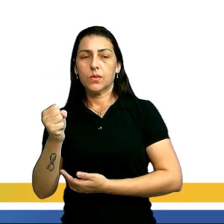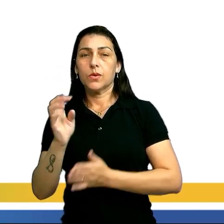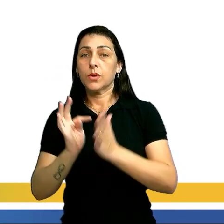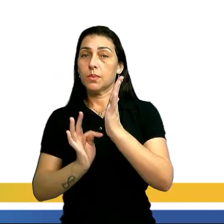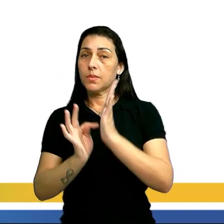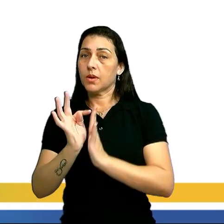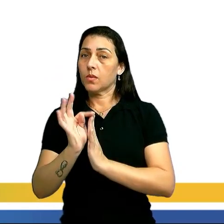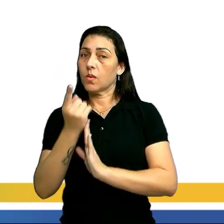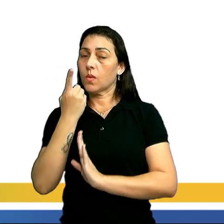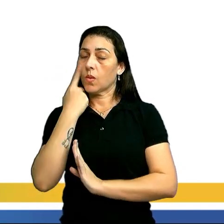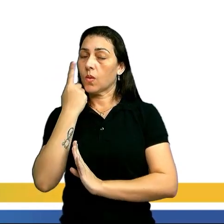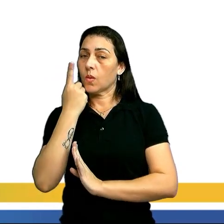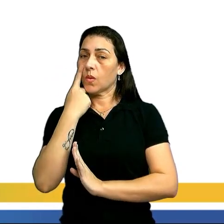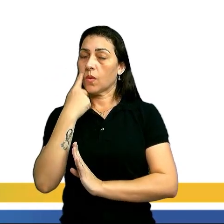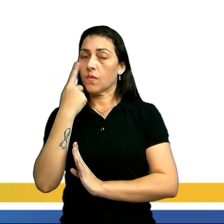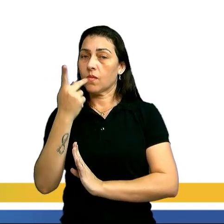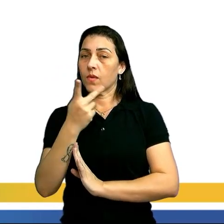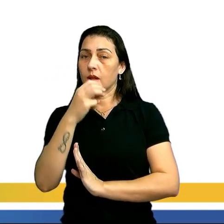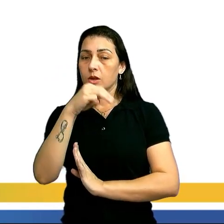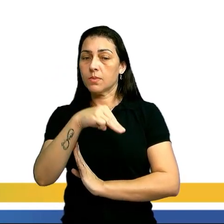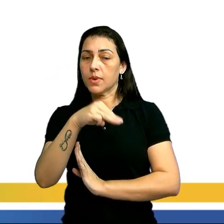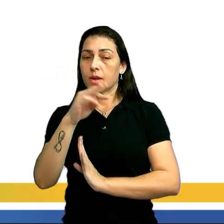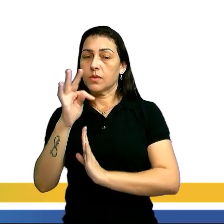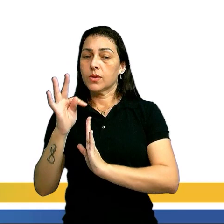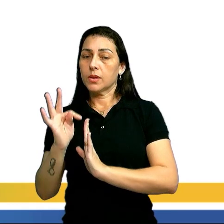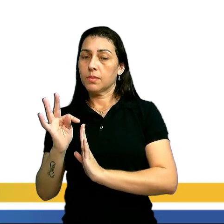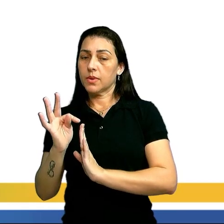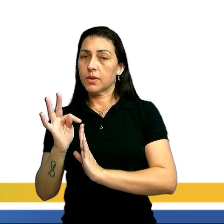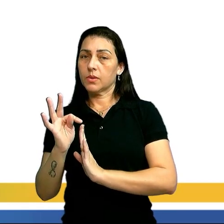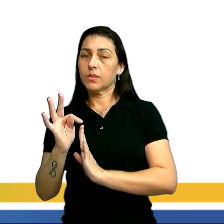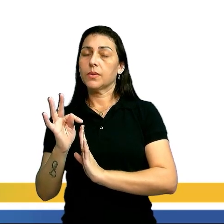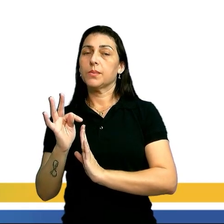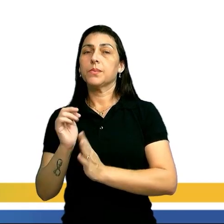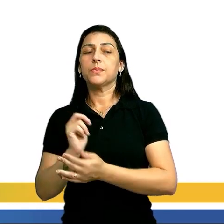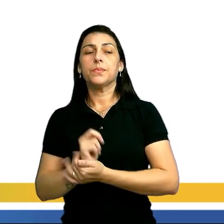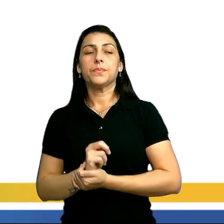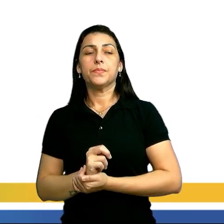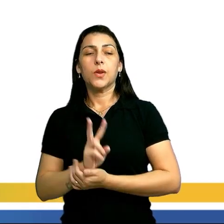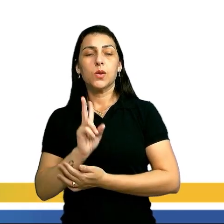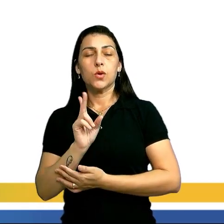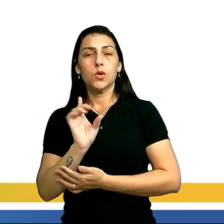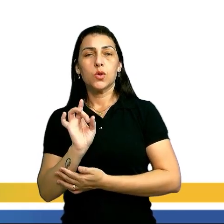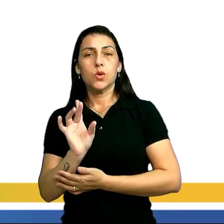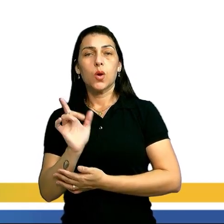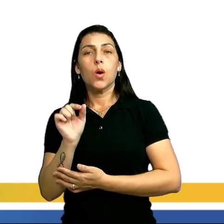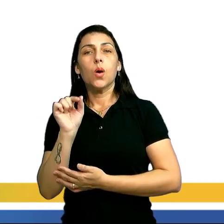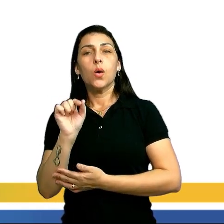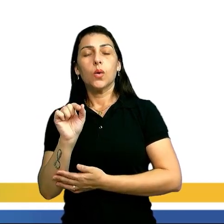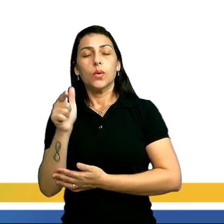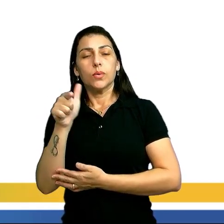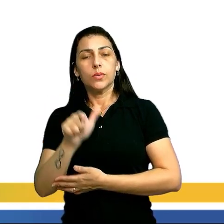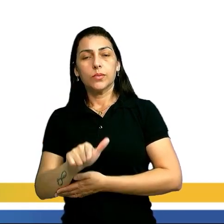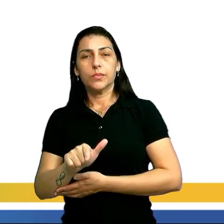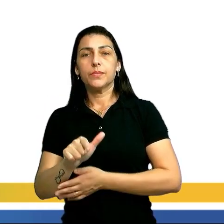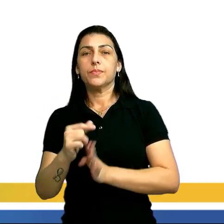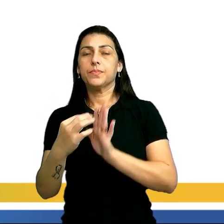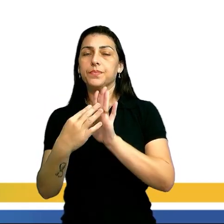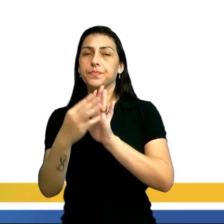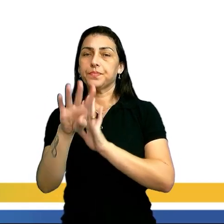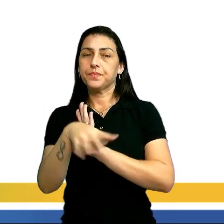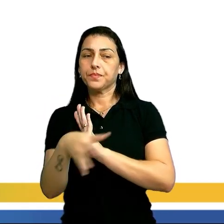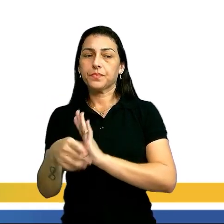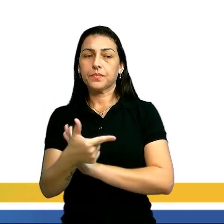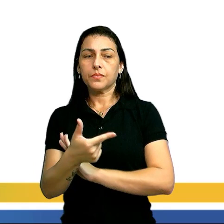768. Olha aí. Nós estamos falando de metro e temperatura, todo o tempo. Eu só estou repetindo o que está na tabela, certo?